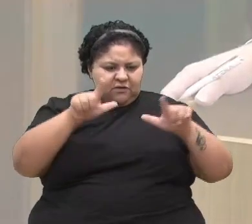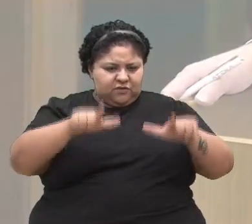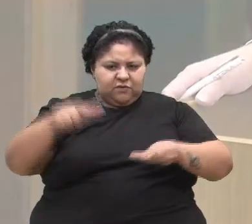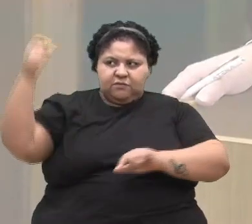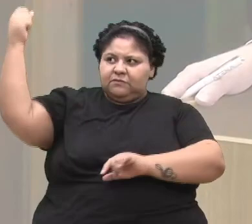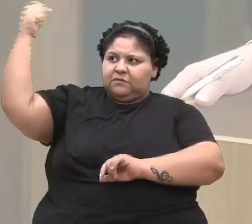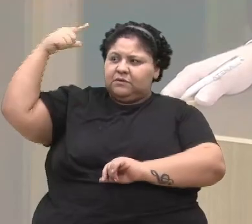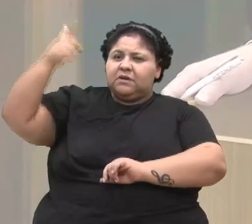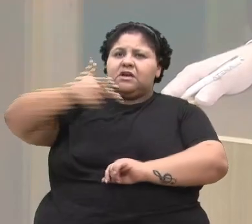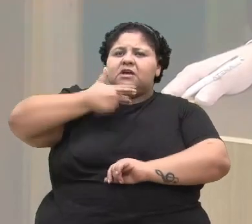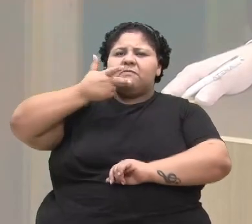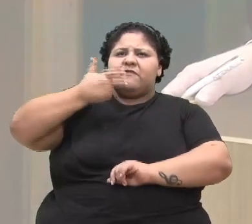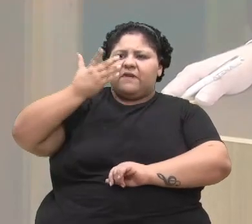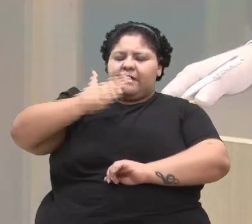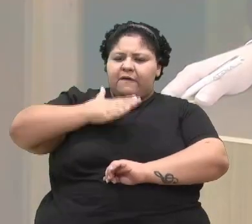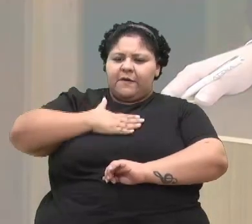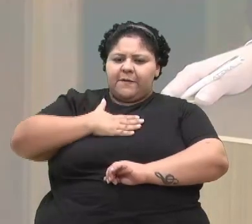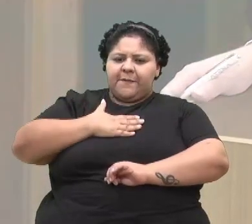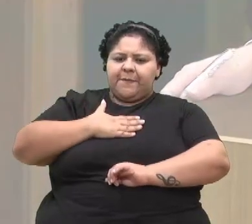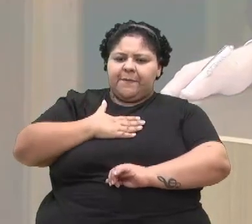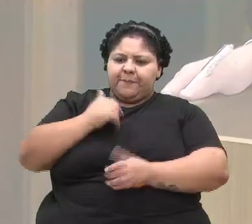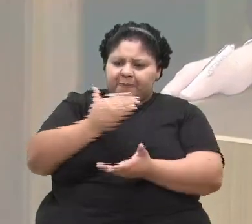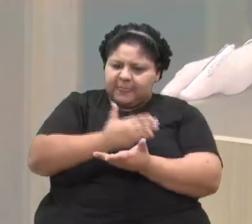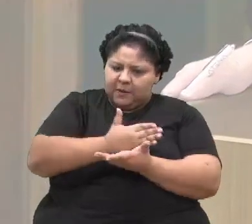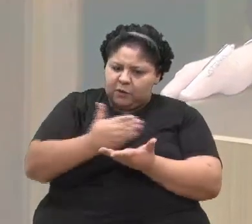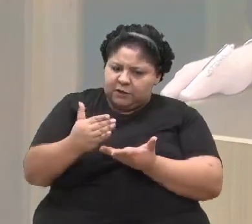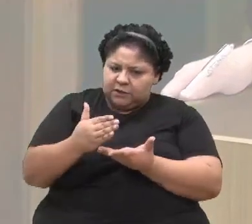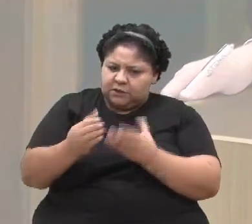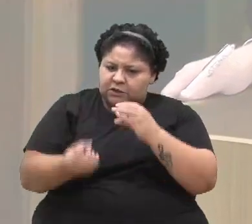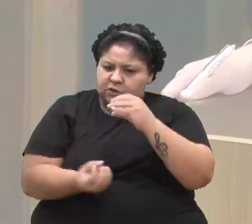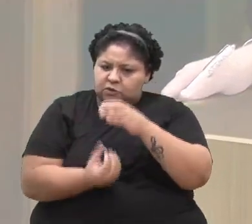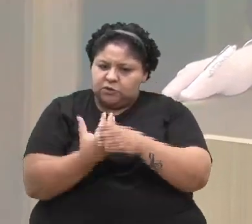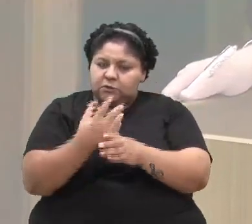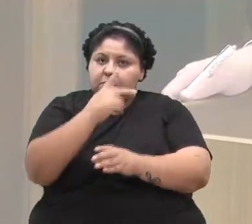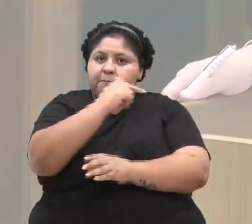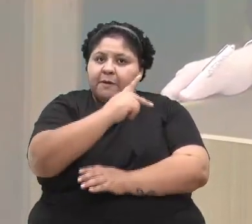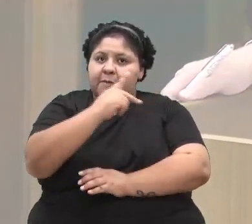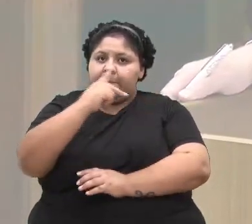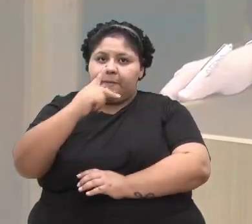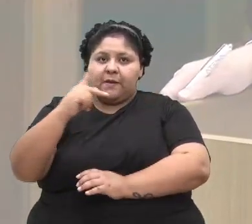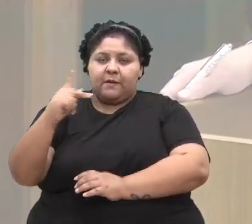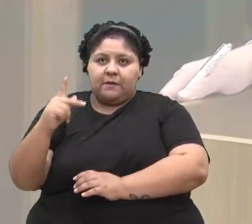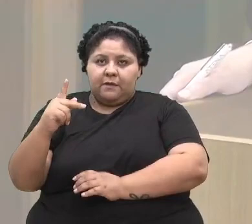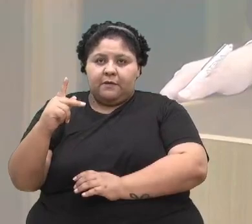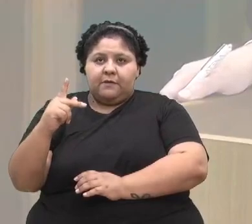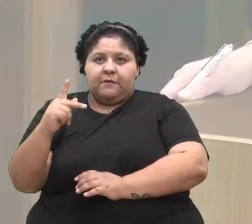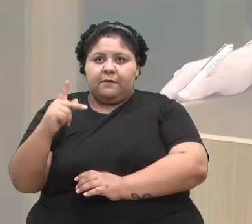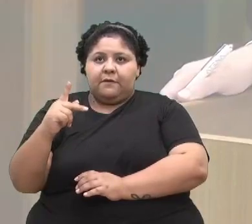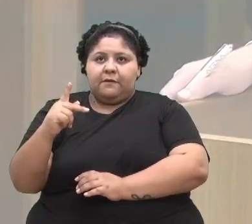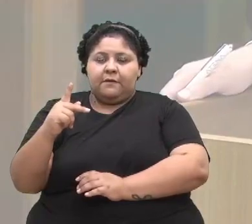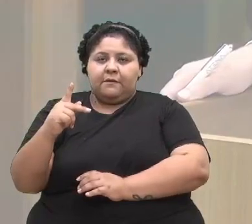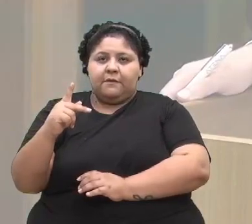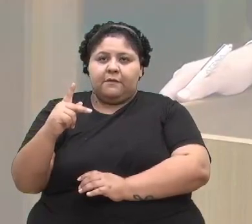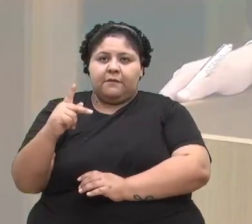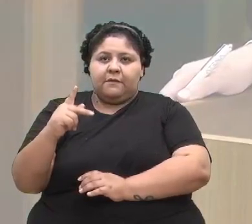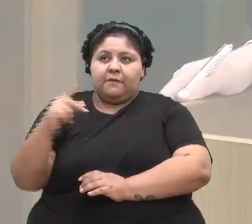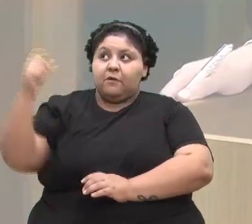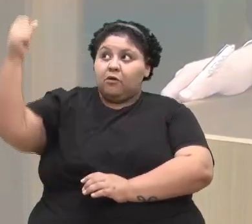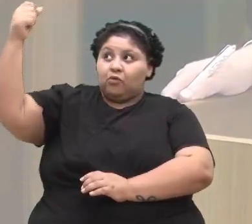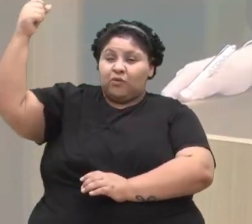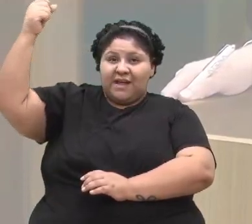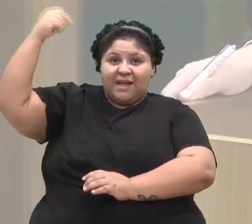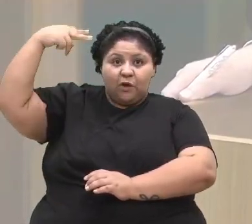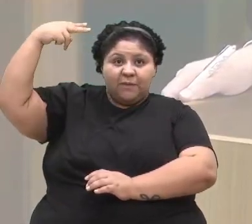o início dos trabalhos desta implementação da PPP, parceria público-privada, no que diz respeito à